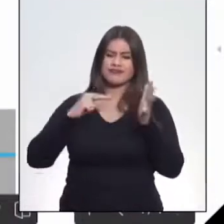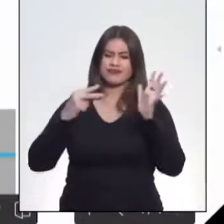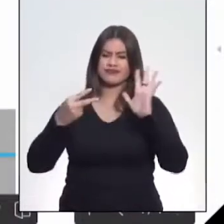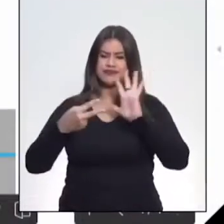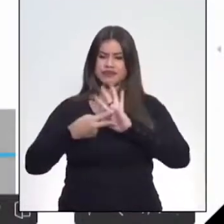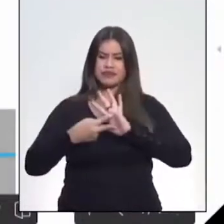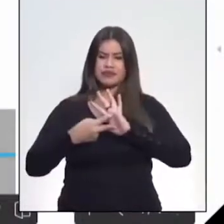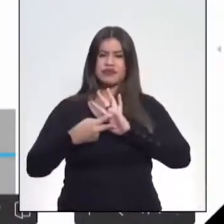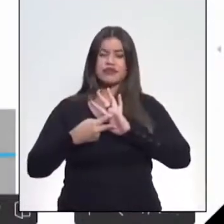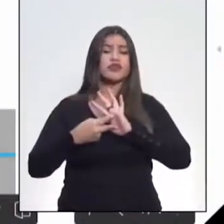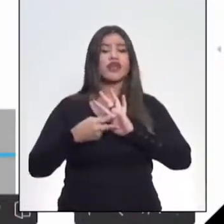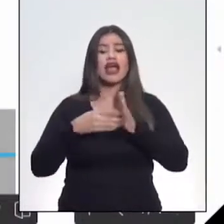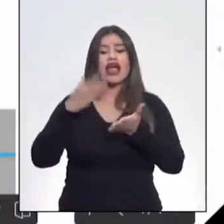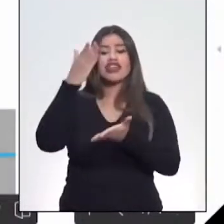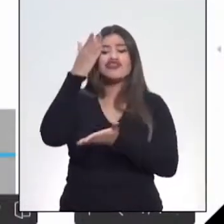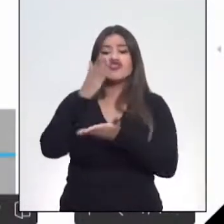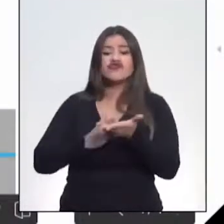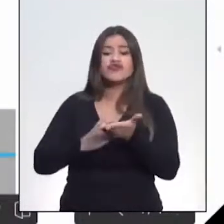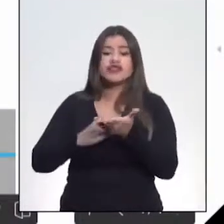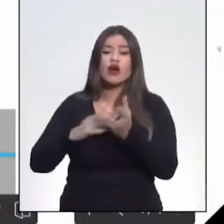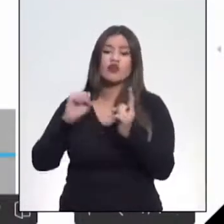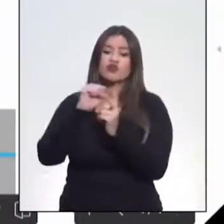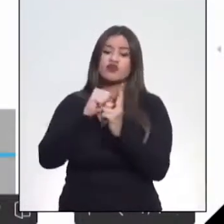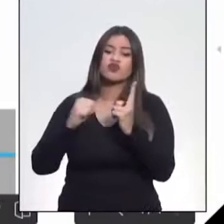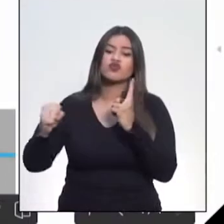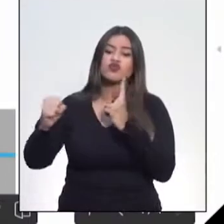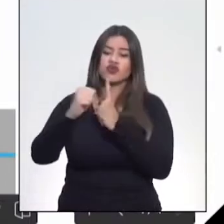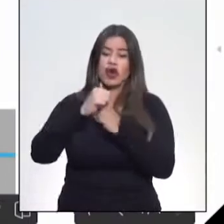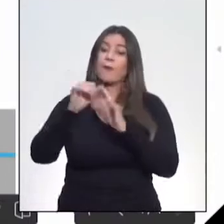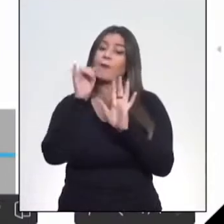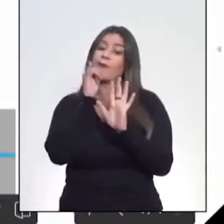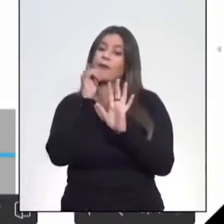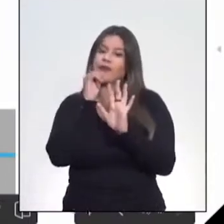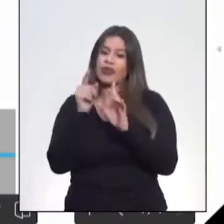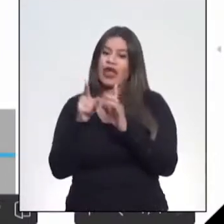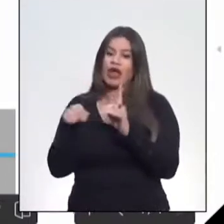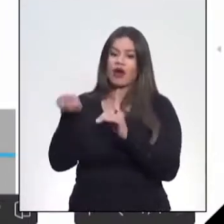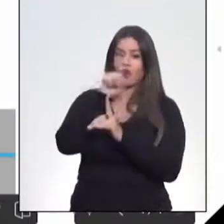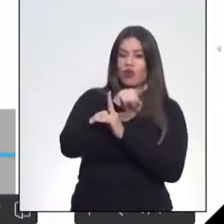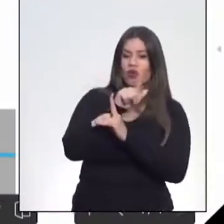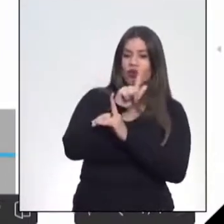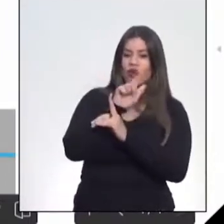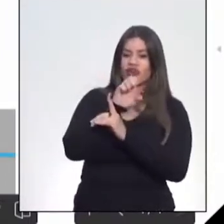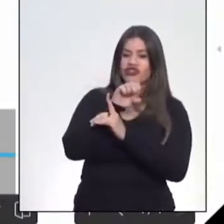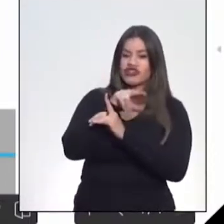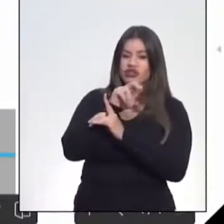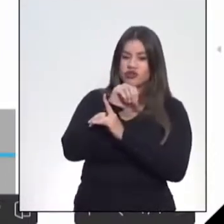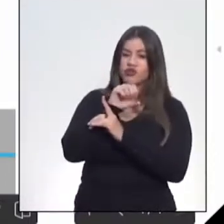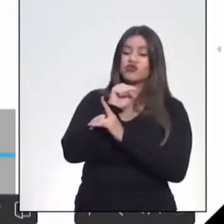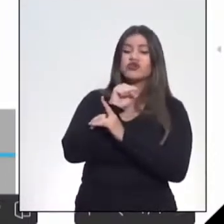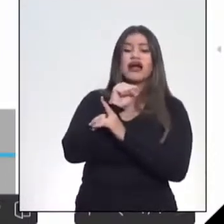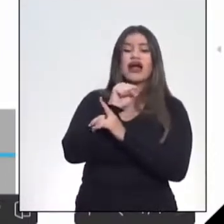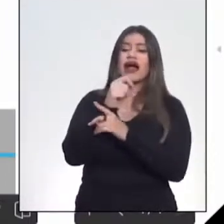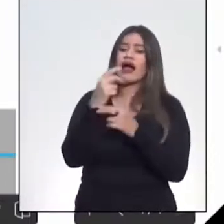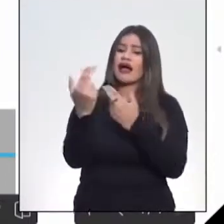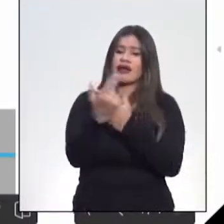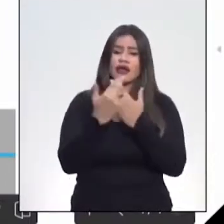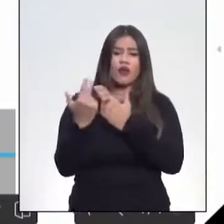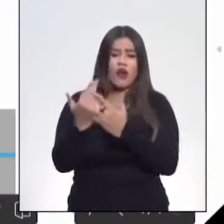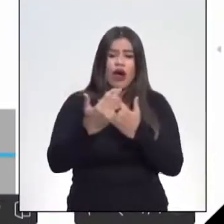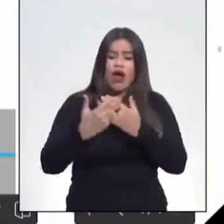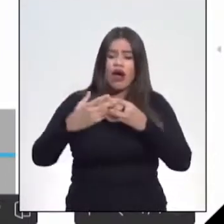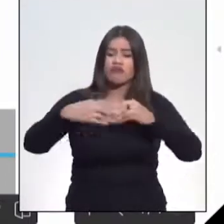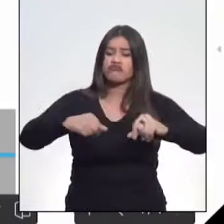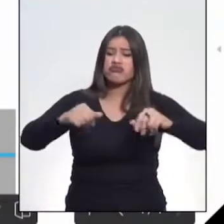acontecer o que uma divisão social porque lá no gay nos era uma era mais igualitário né a terra era de todo mundo